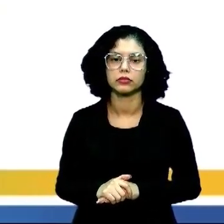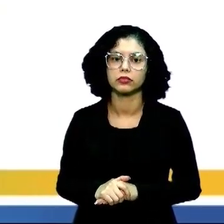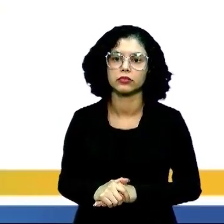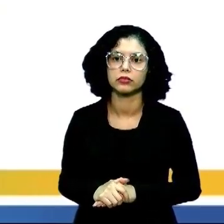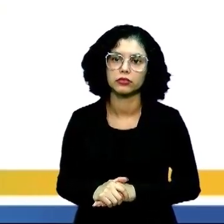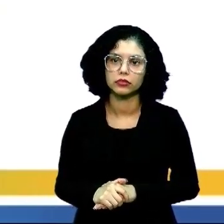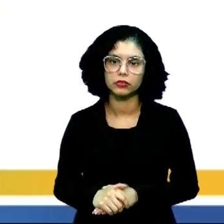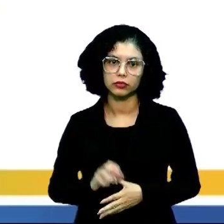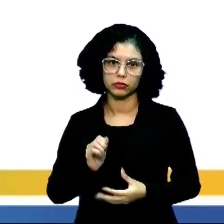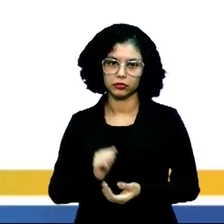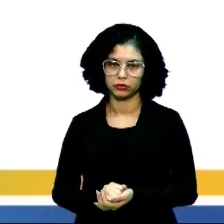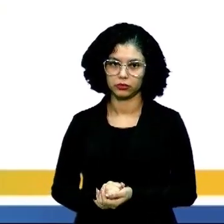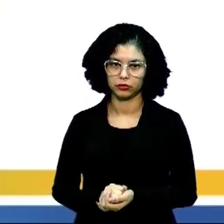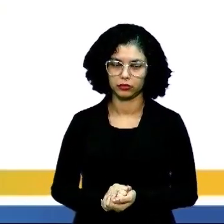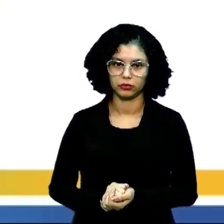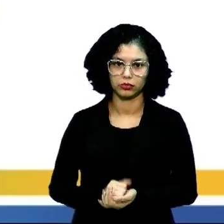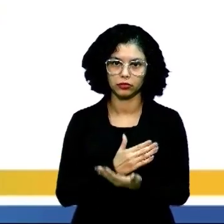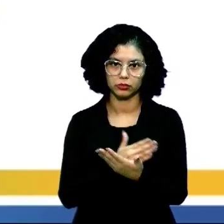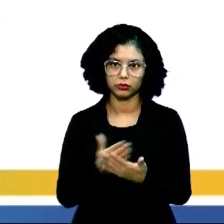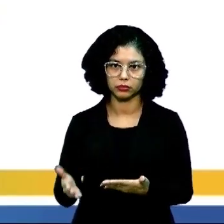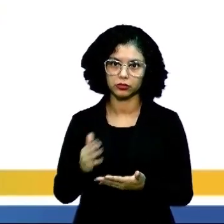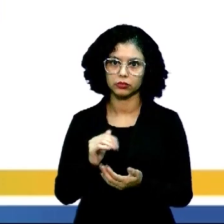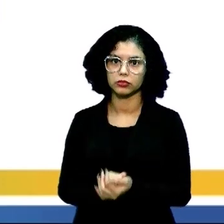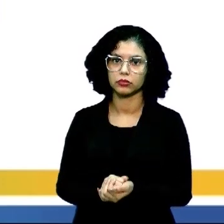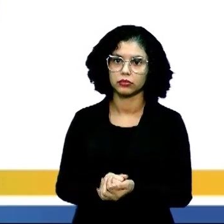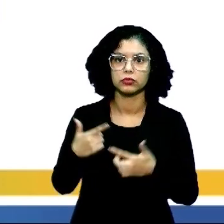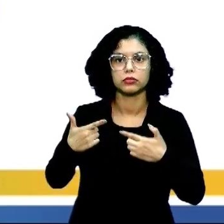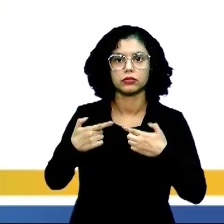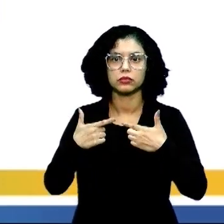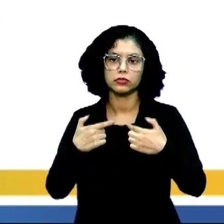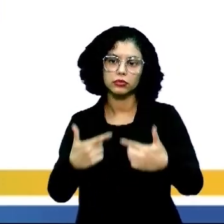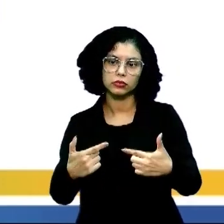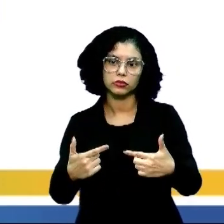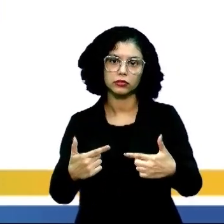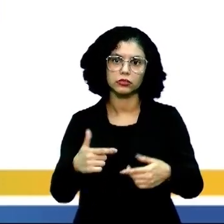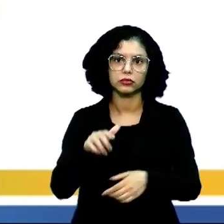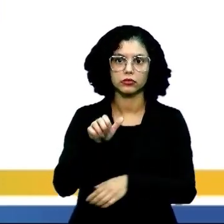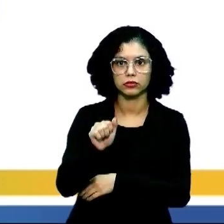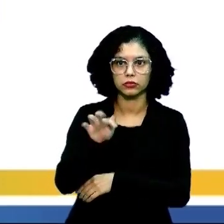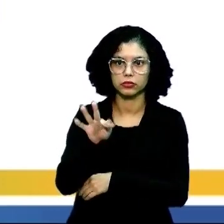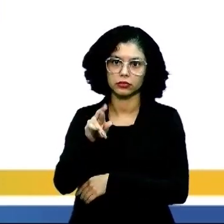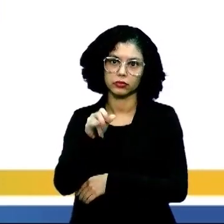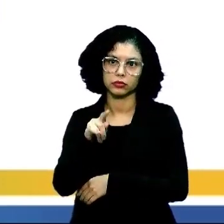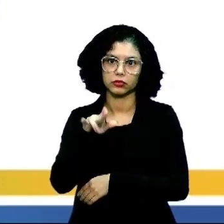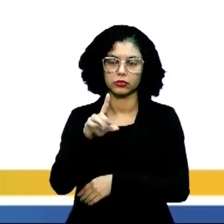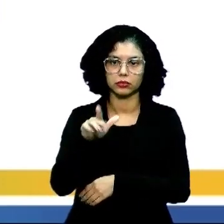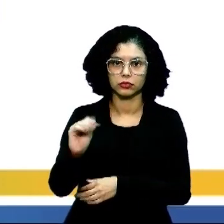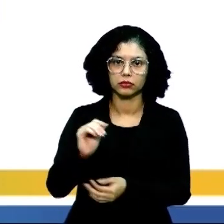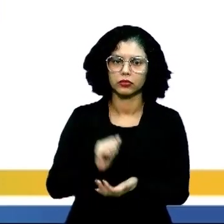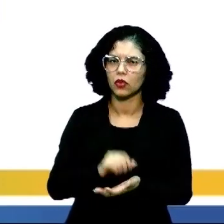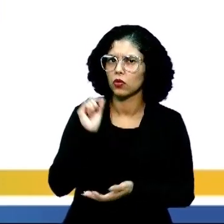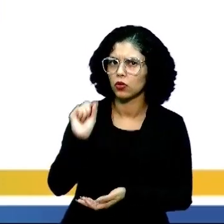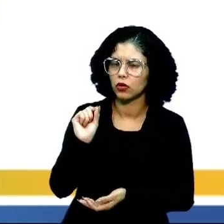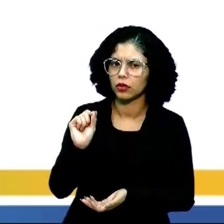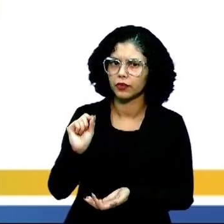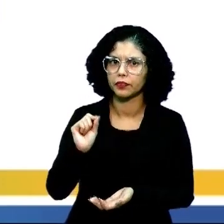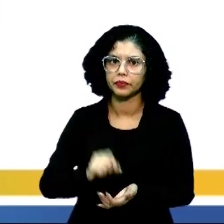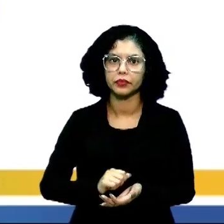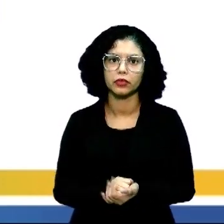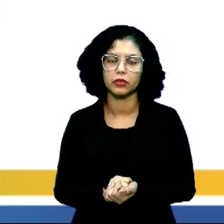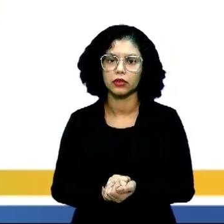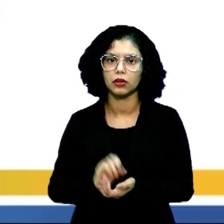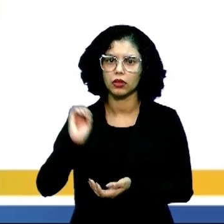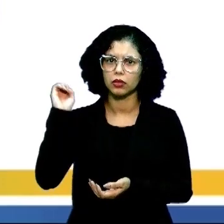Bem, vamos começar então falando do Afeganistão. O que foi a guerra do Afeganistão